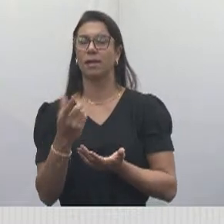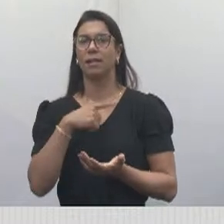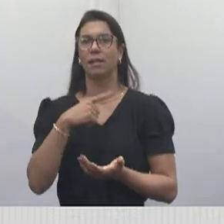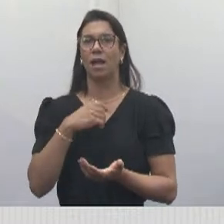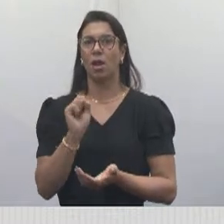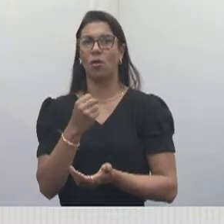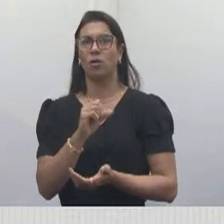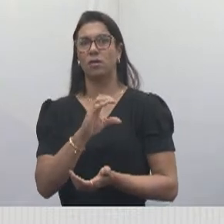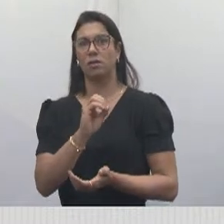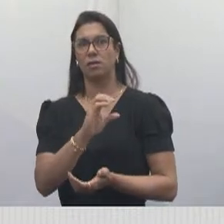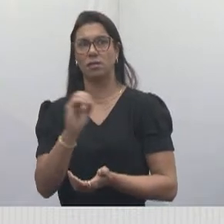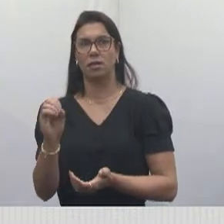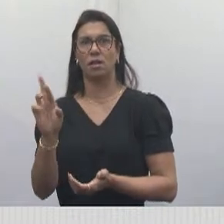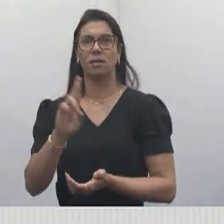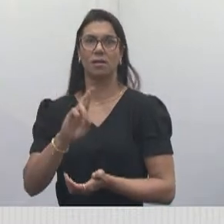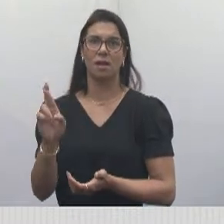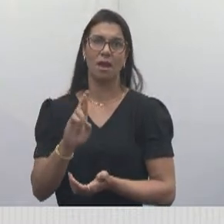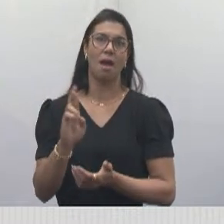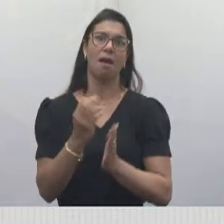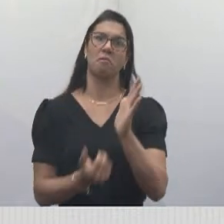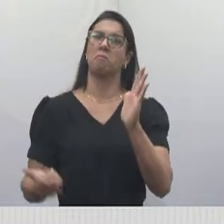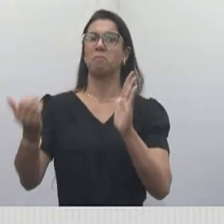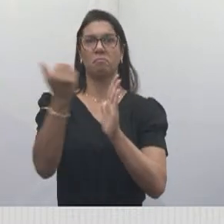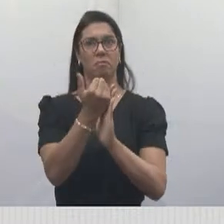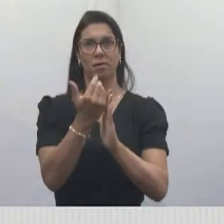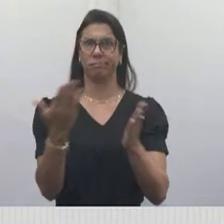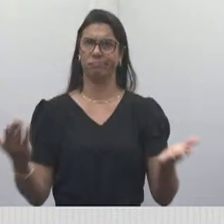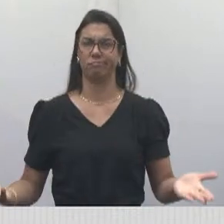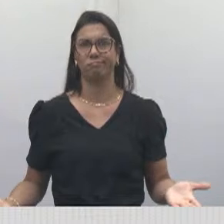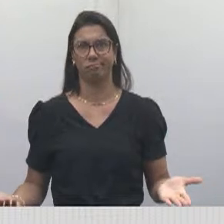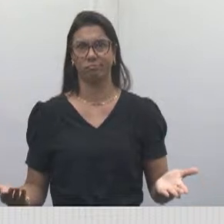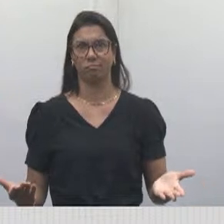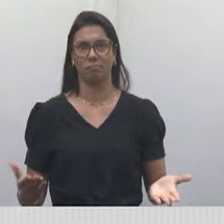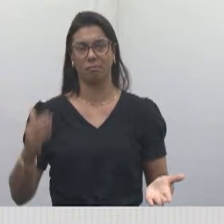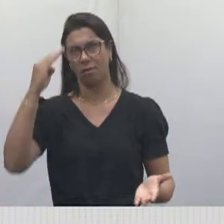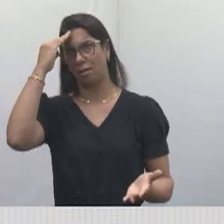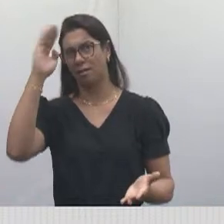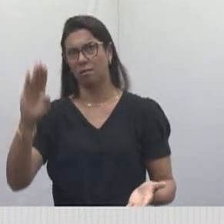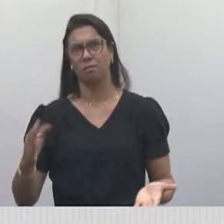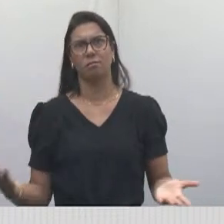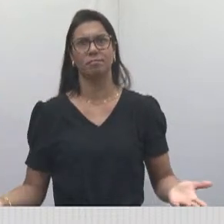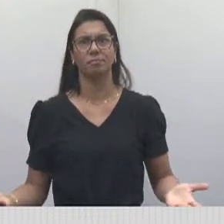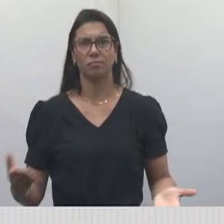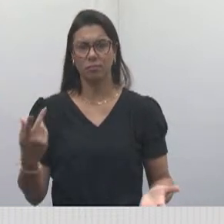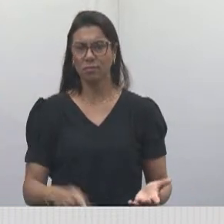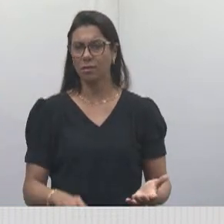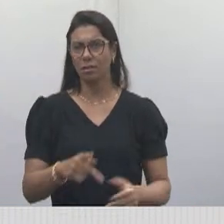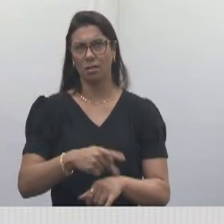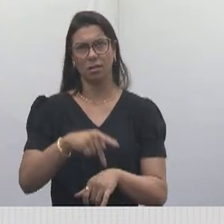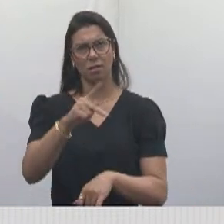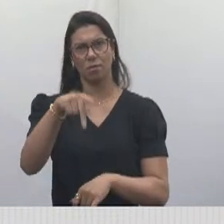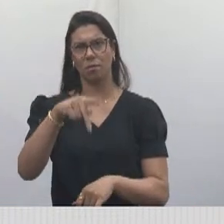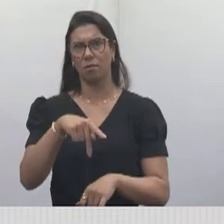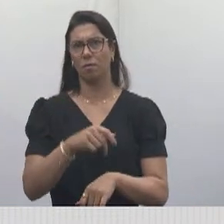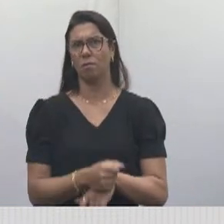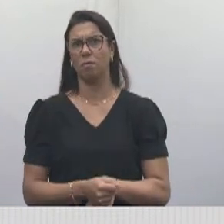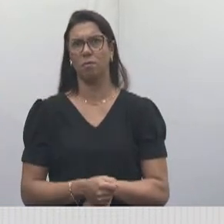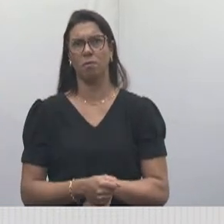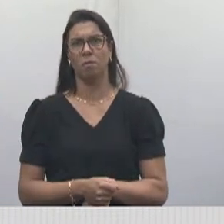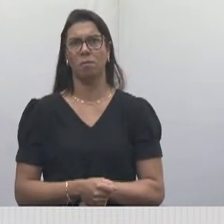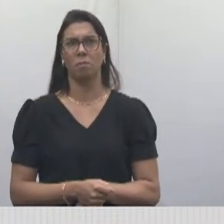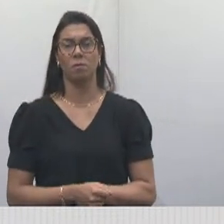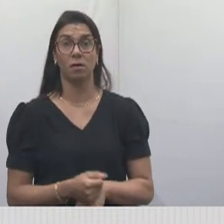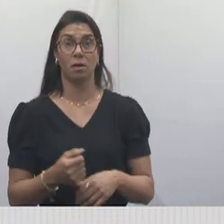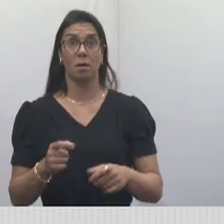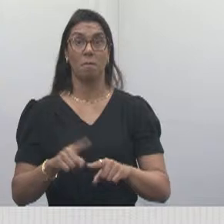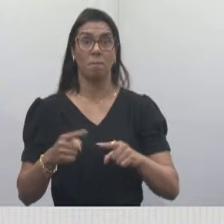mês. Me parece bastante ridículo, né? Principalmente no país que nós vivemos. Vamos travar essa disputa na hora